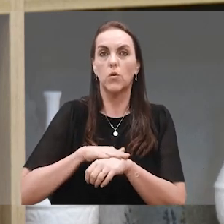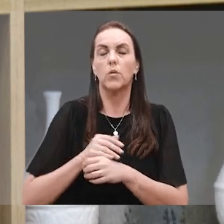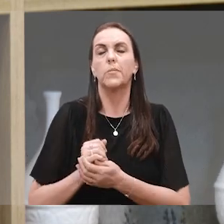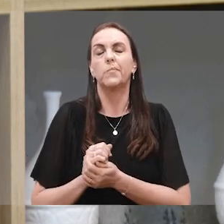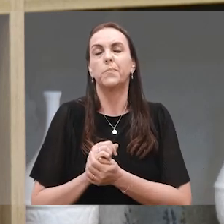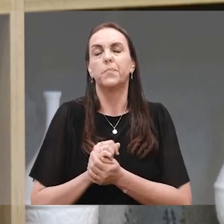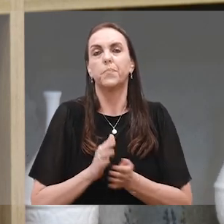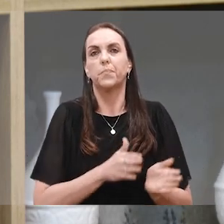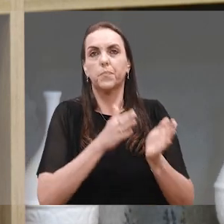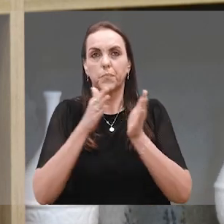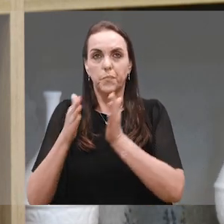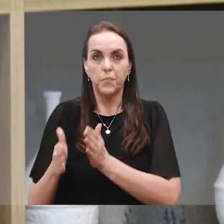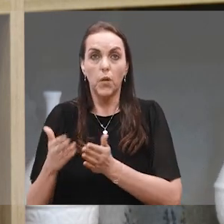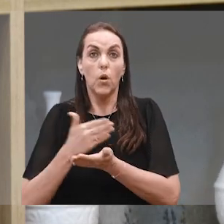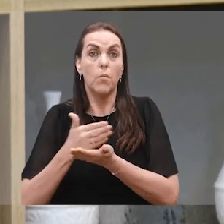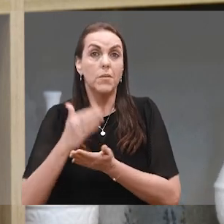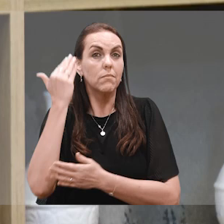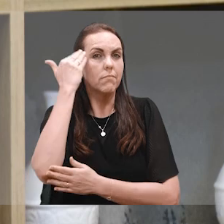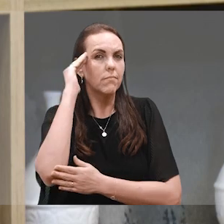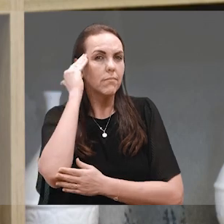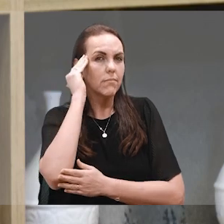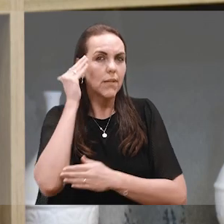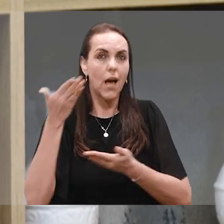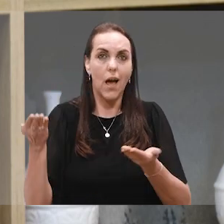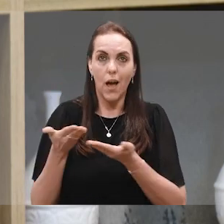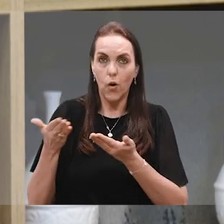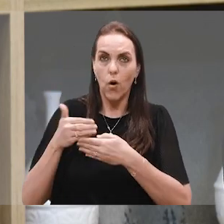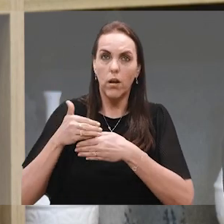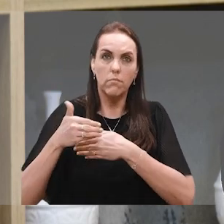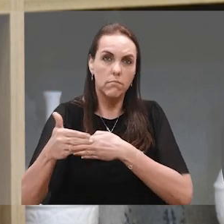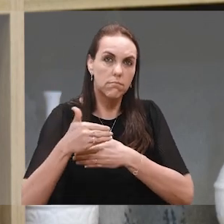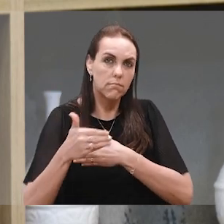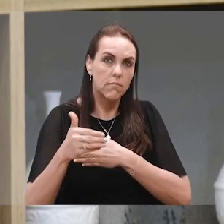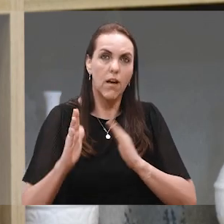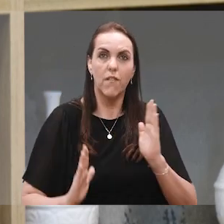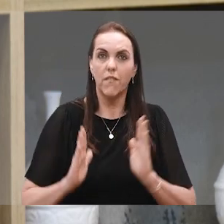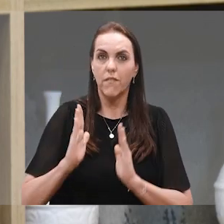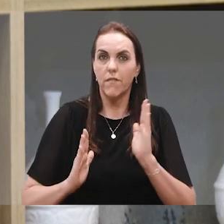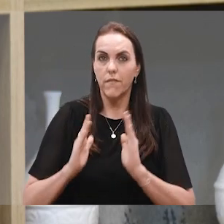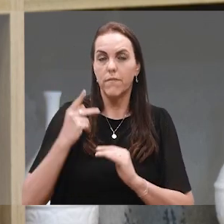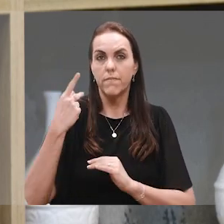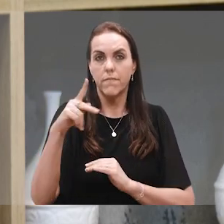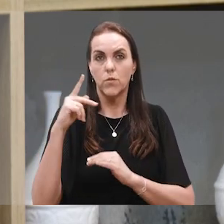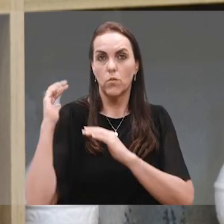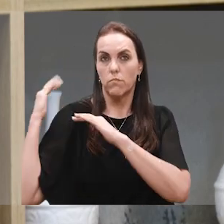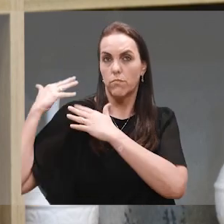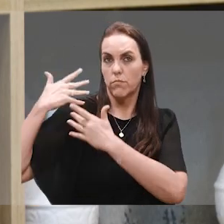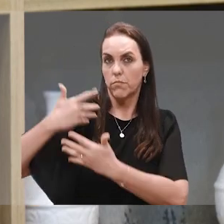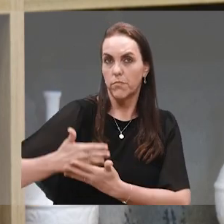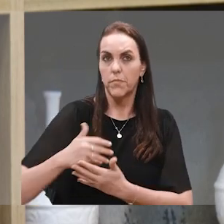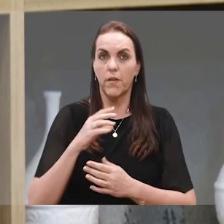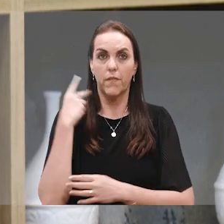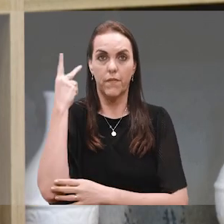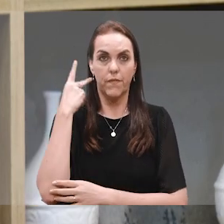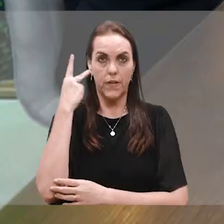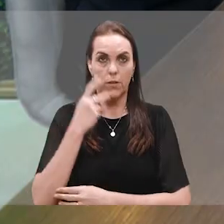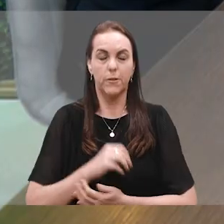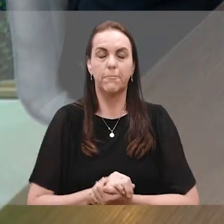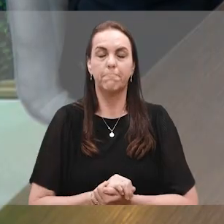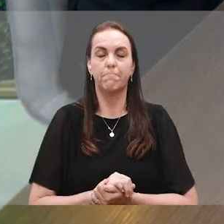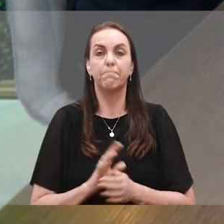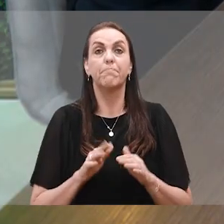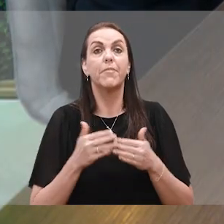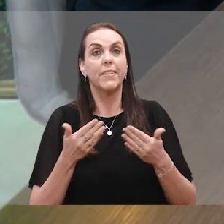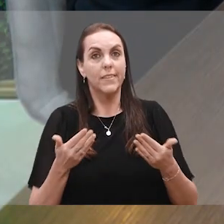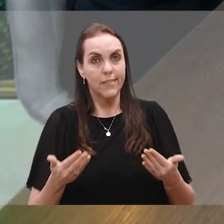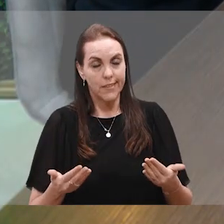nós começarmos já a entender o andamento dessa segunda etapa, digamos assim, na sua trajetória como vereadora. Pois